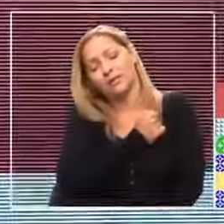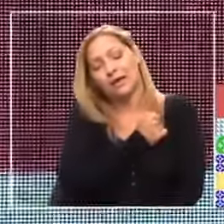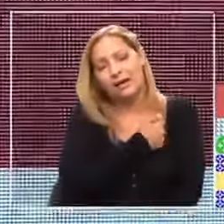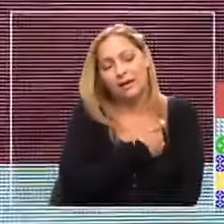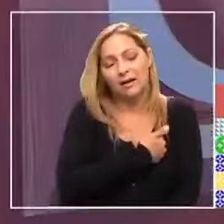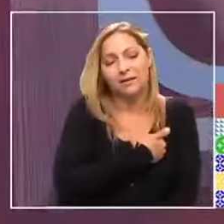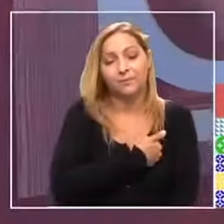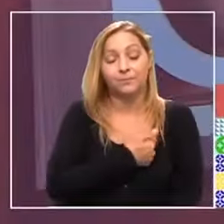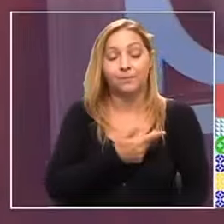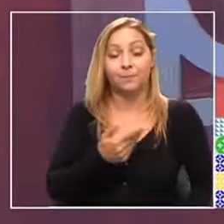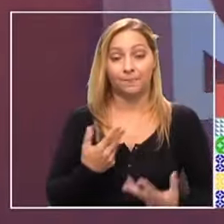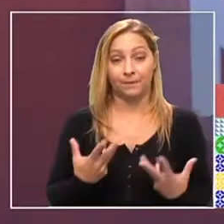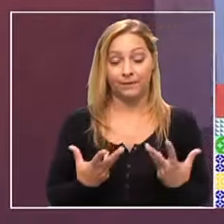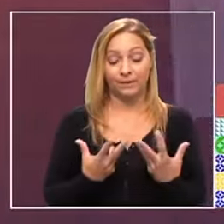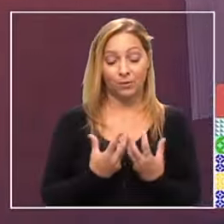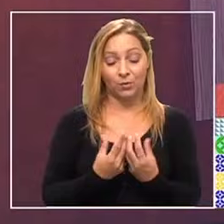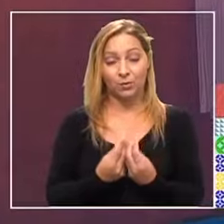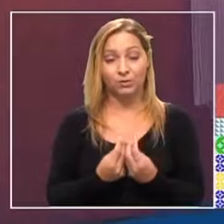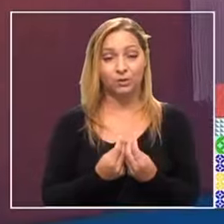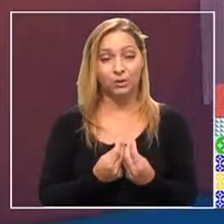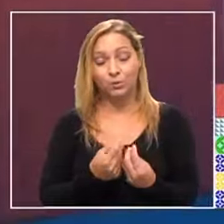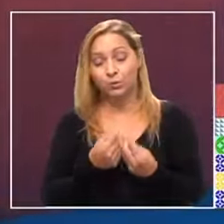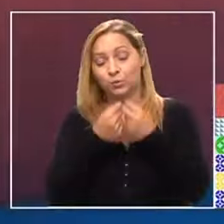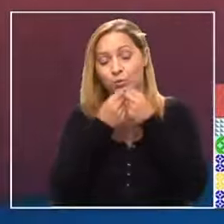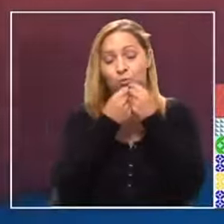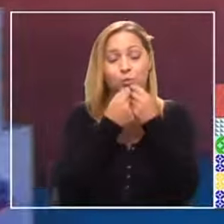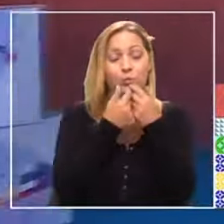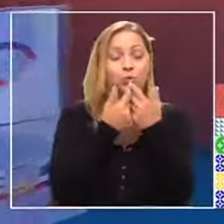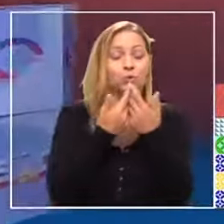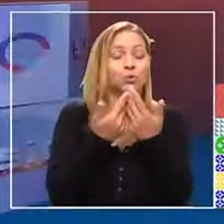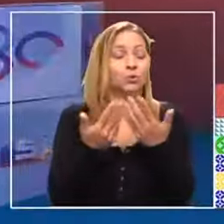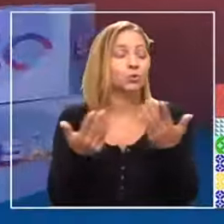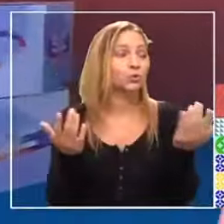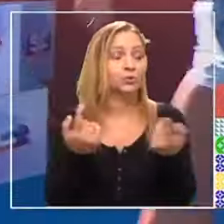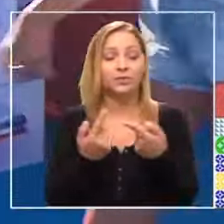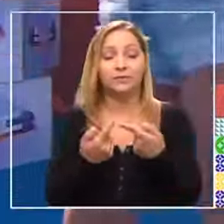coração. Contigo tudo era tão diferente,